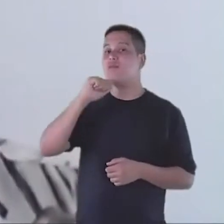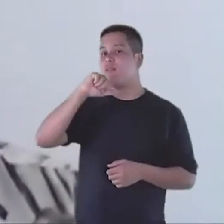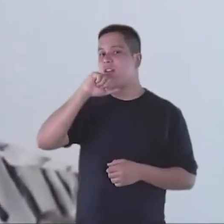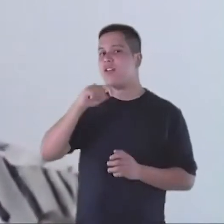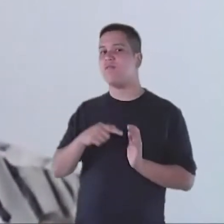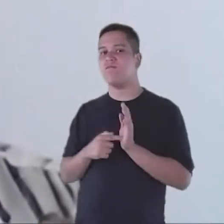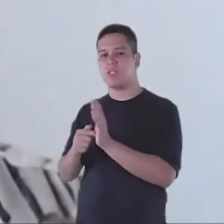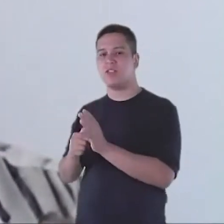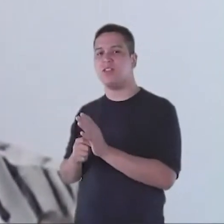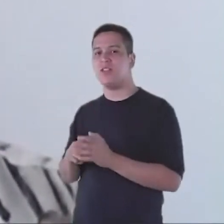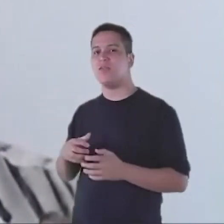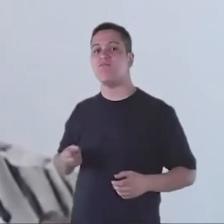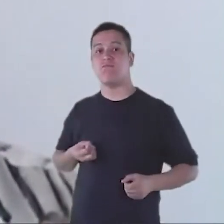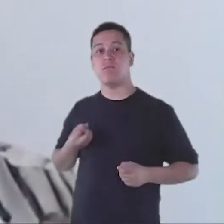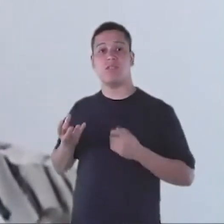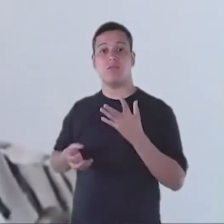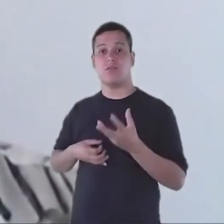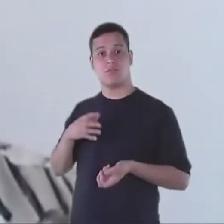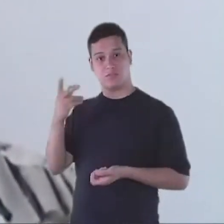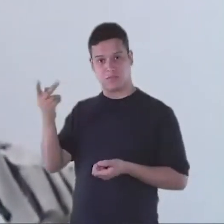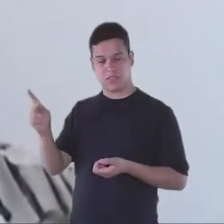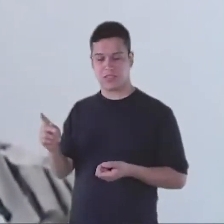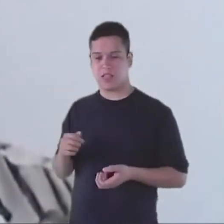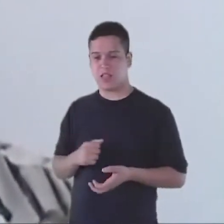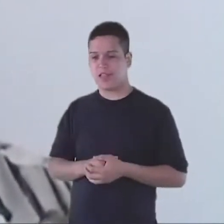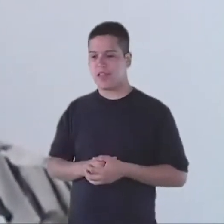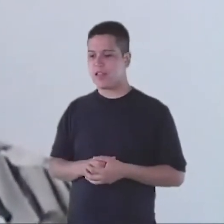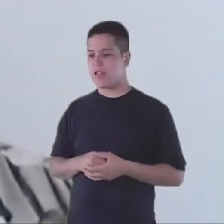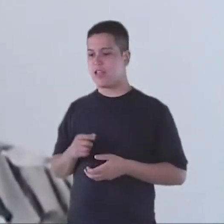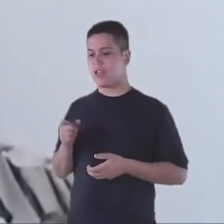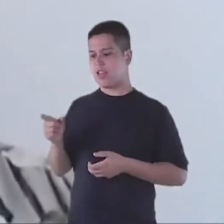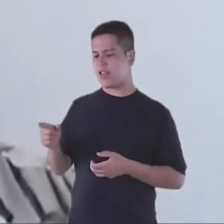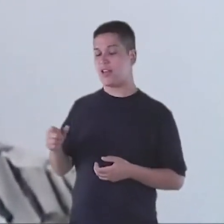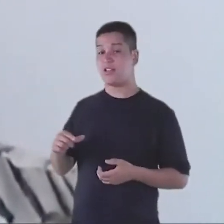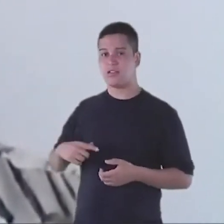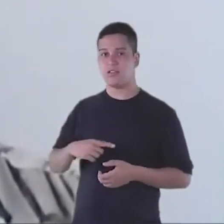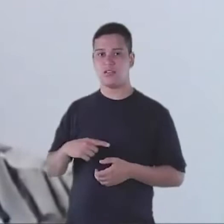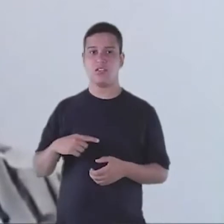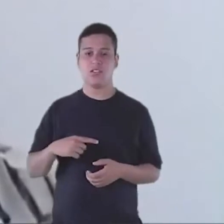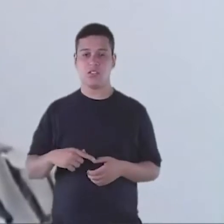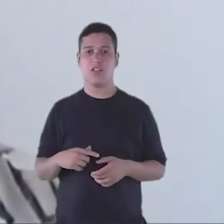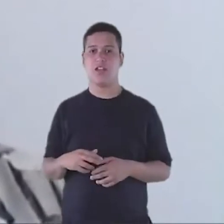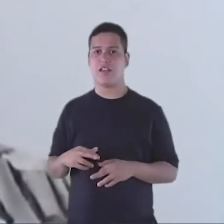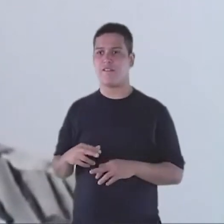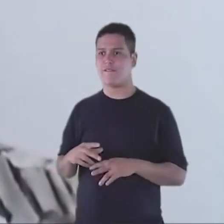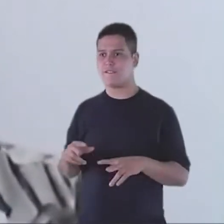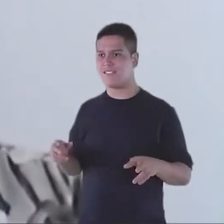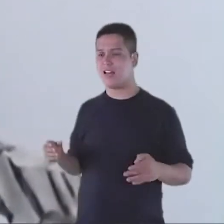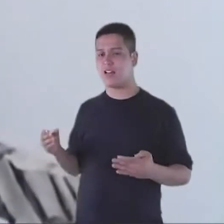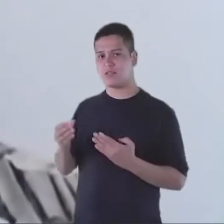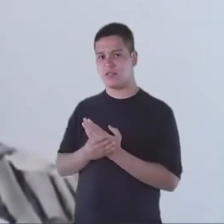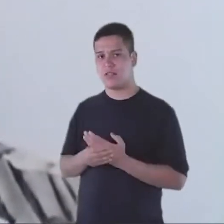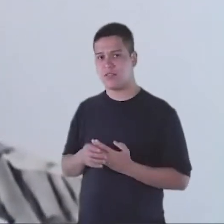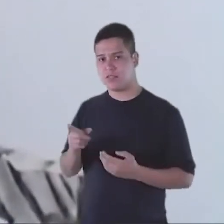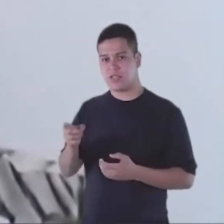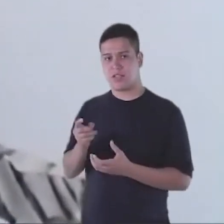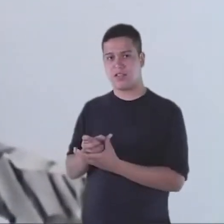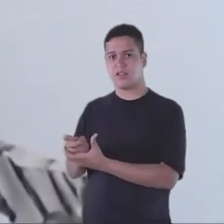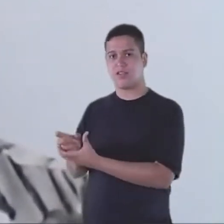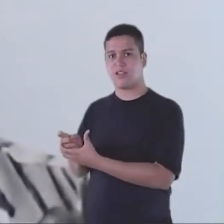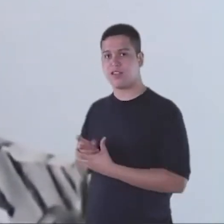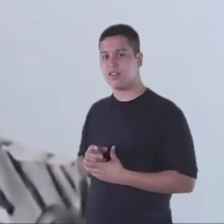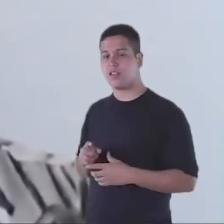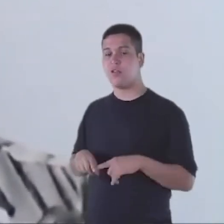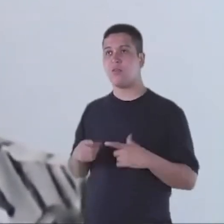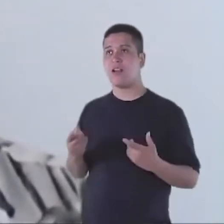né? E a minha mãe é mais inédita do que publicada. Ela tem 18 livros publicados e tem 23